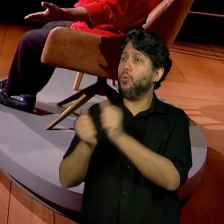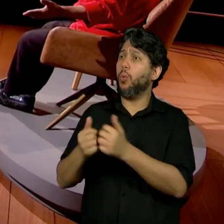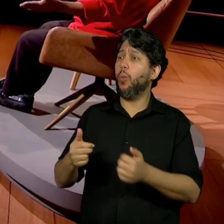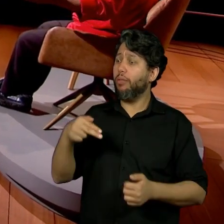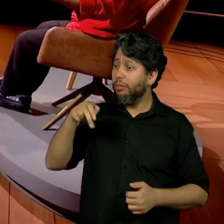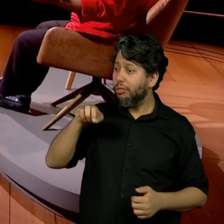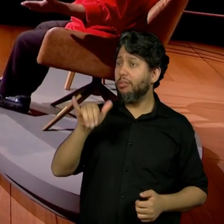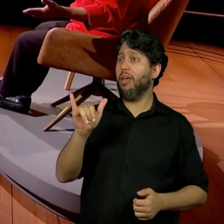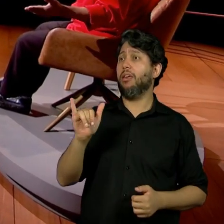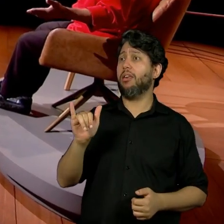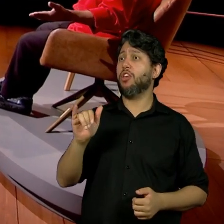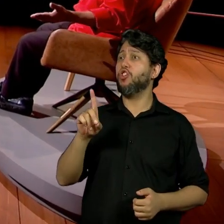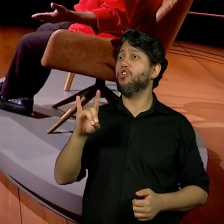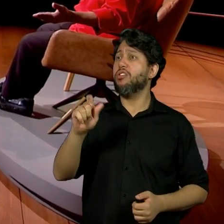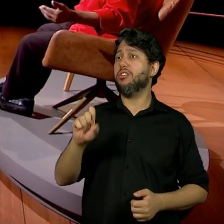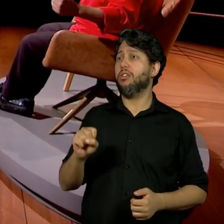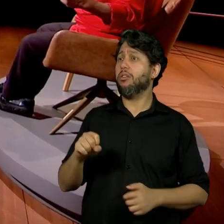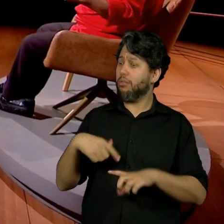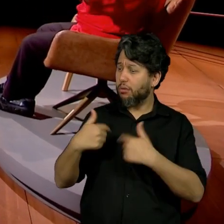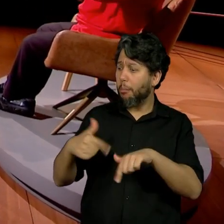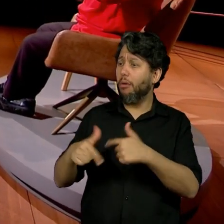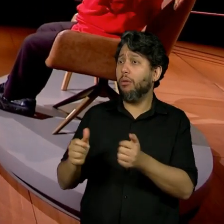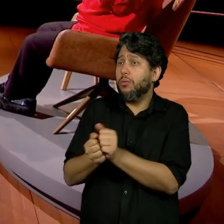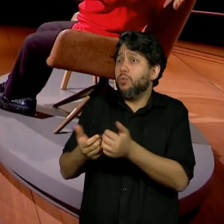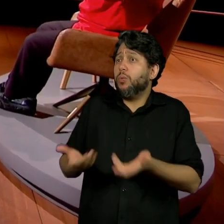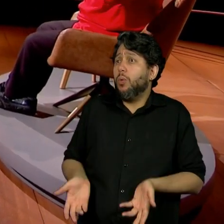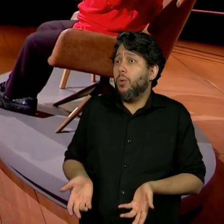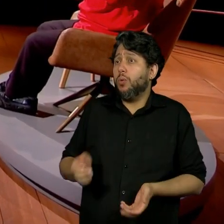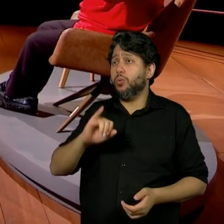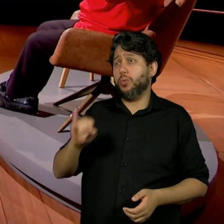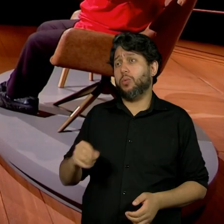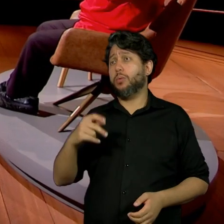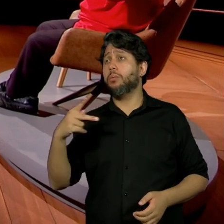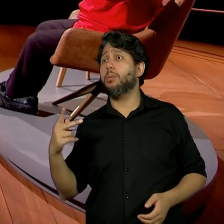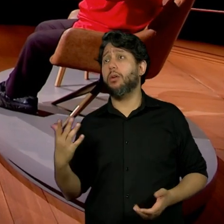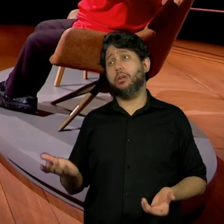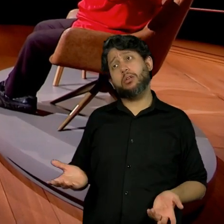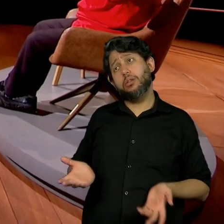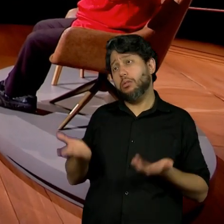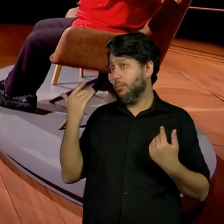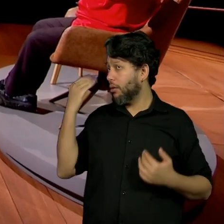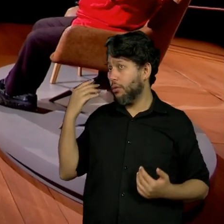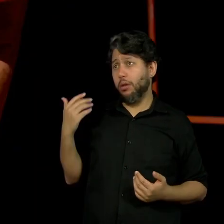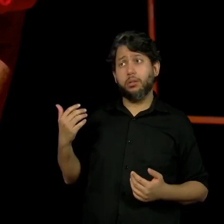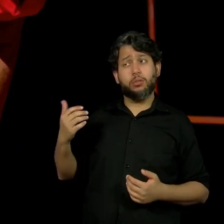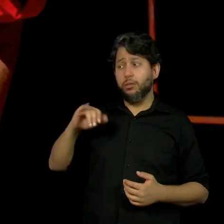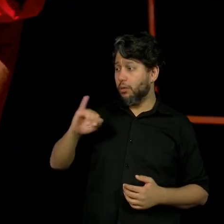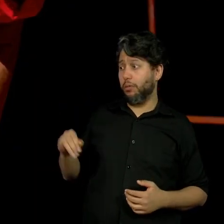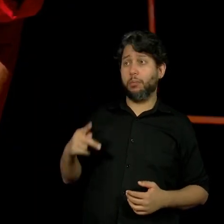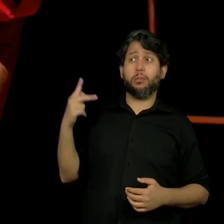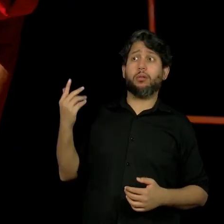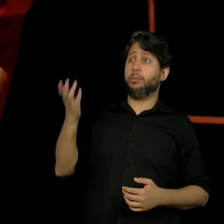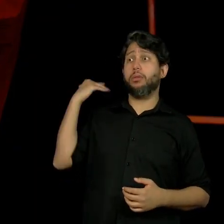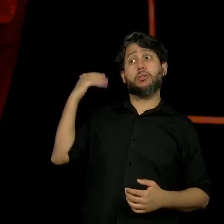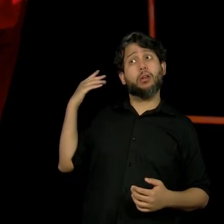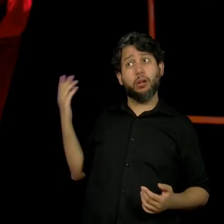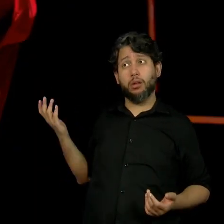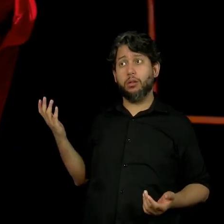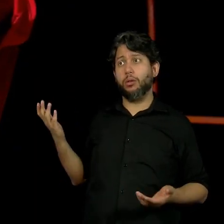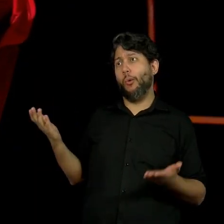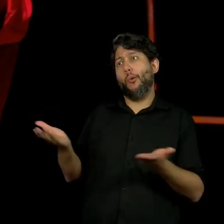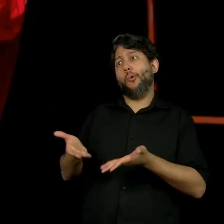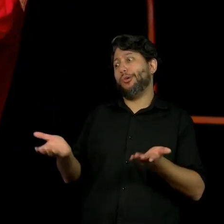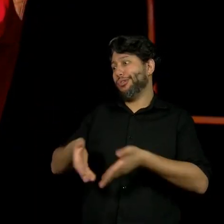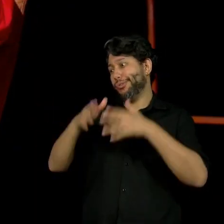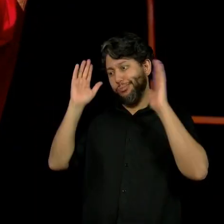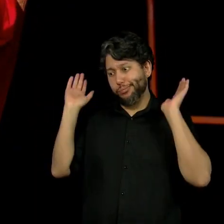Gonçalves Dias, a gente estava gabaritado para isso, né? E a Jovem Pan, o que era a Jovem Pan, o que foi a Jovem Pan, né? Hoje nem sombra